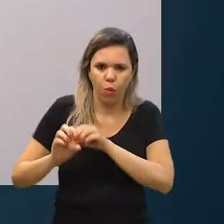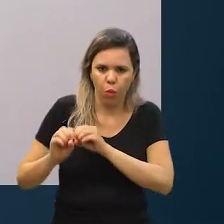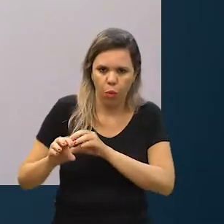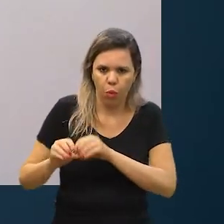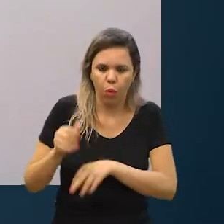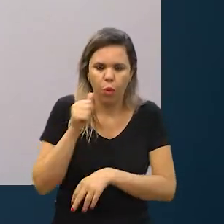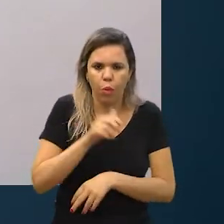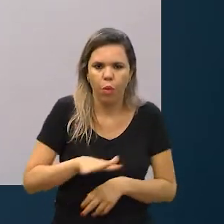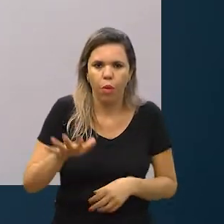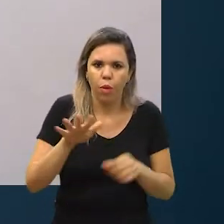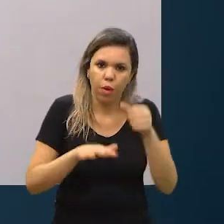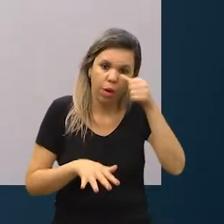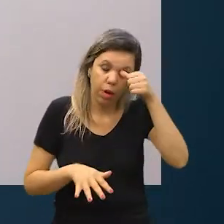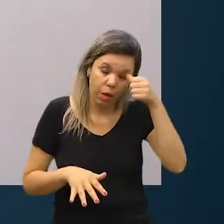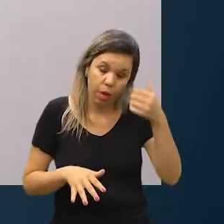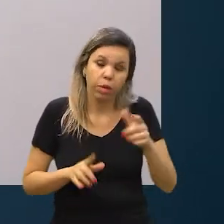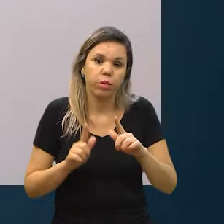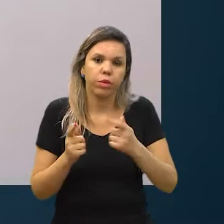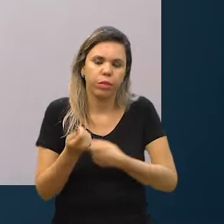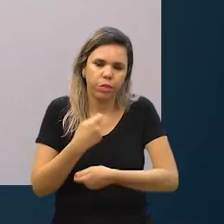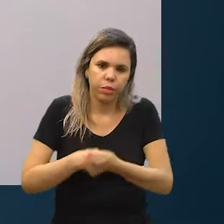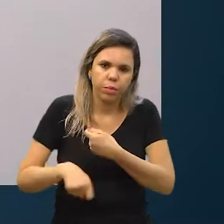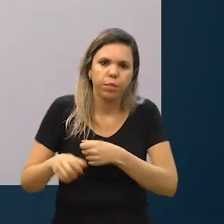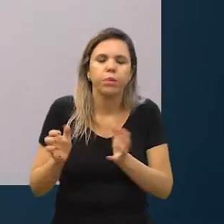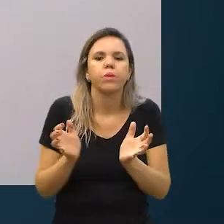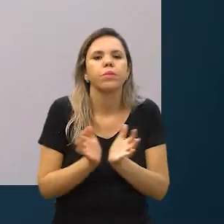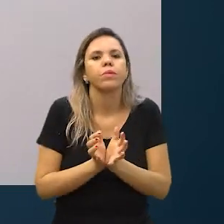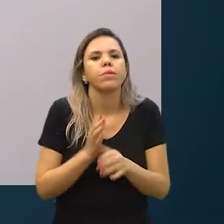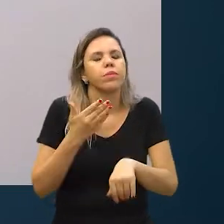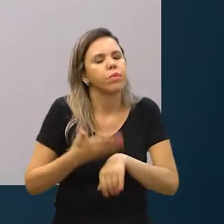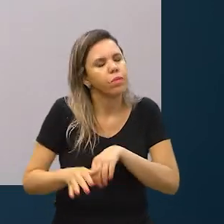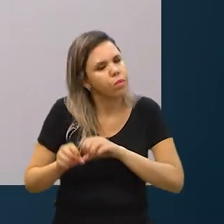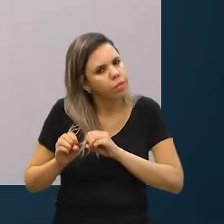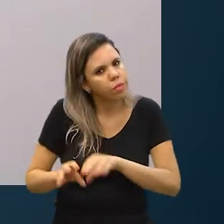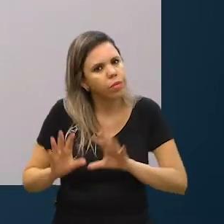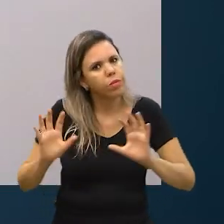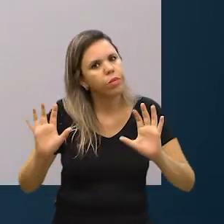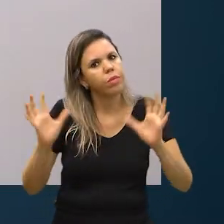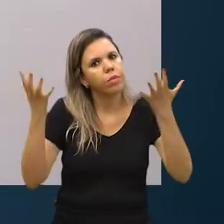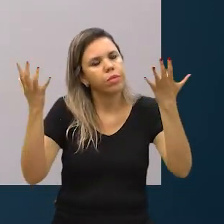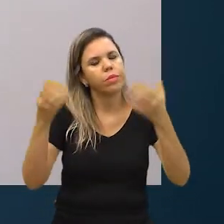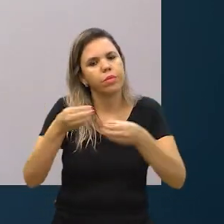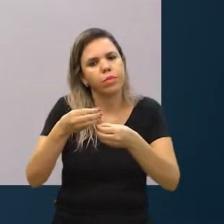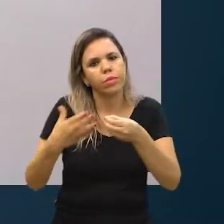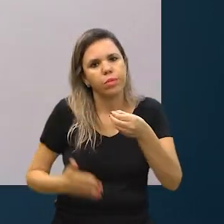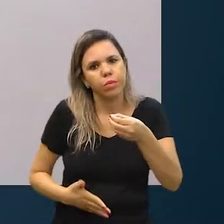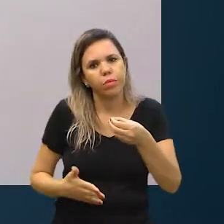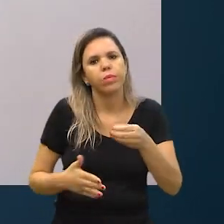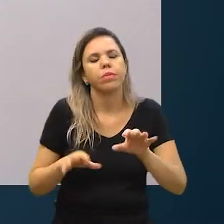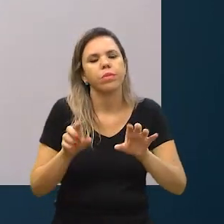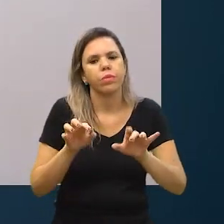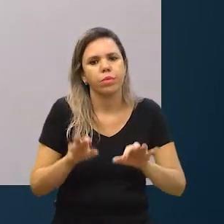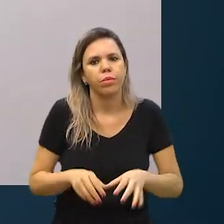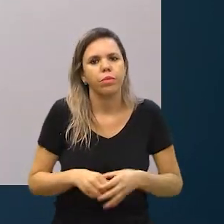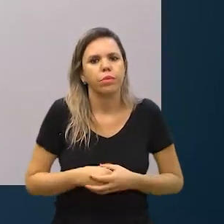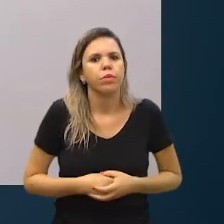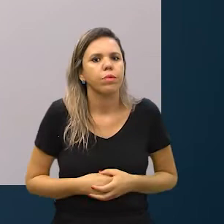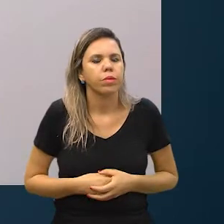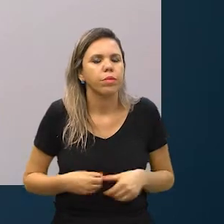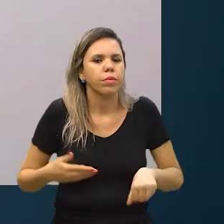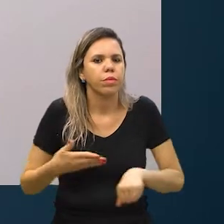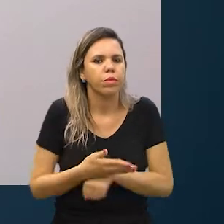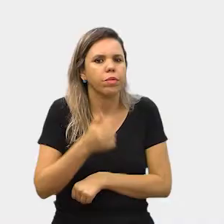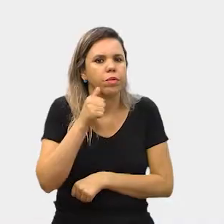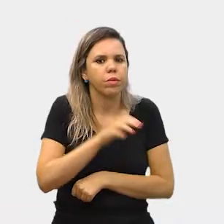de mulheres, formação e gestão de núcleos, treinamentos, eventos, conteúdo digital, né, para acessar